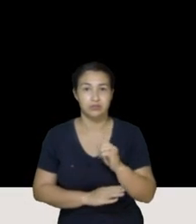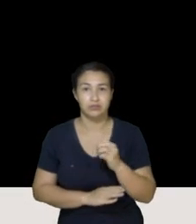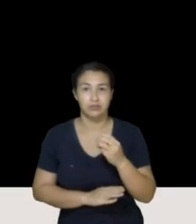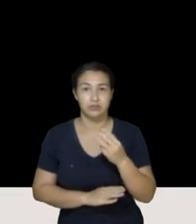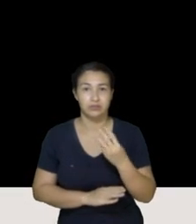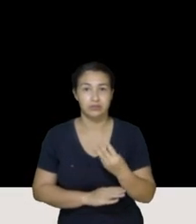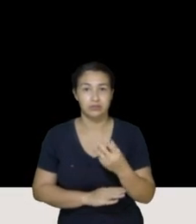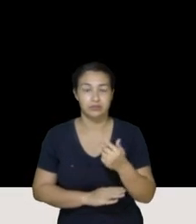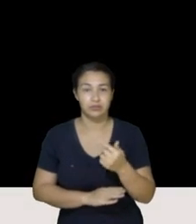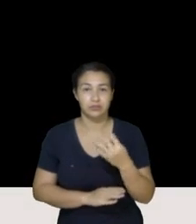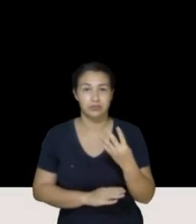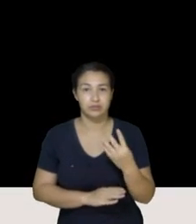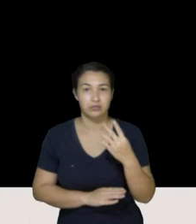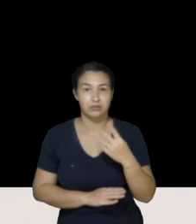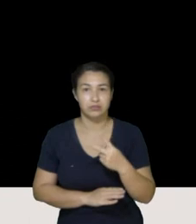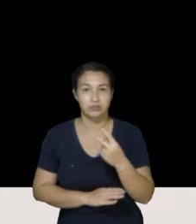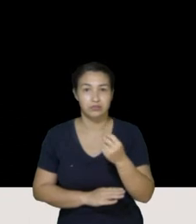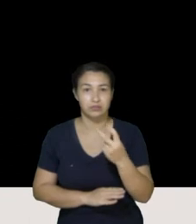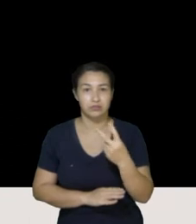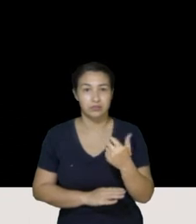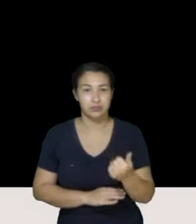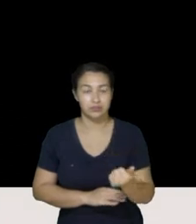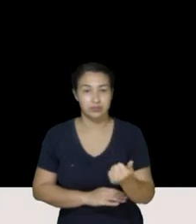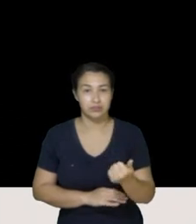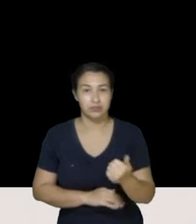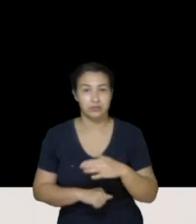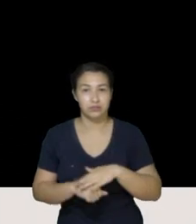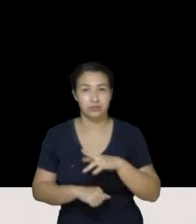374-21, de autoria do Governo do Estado.